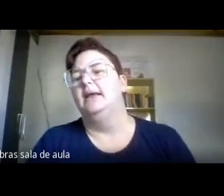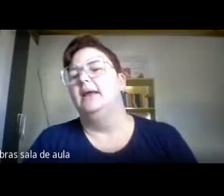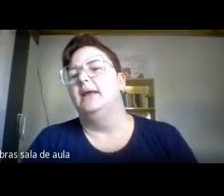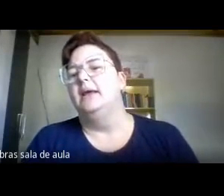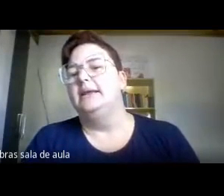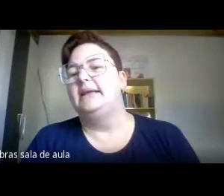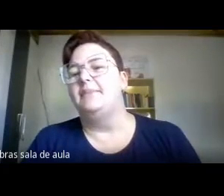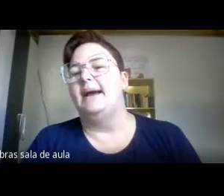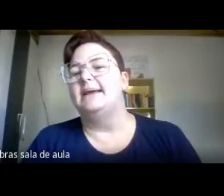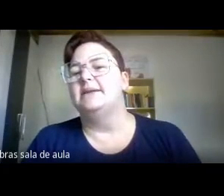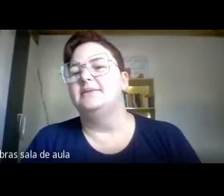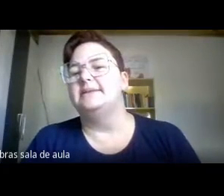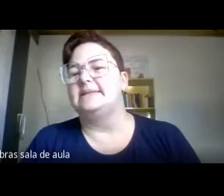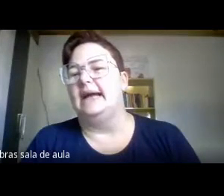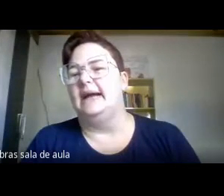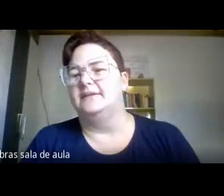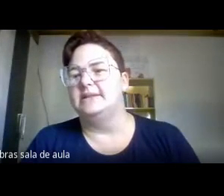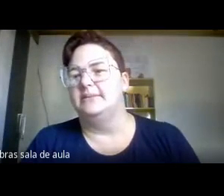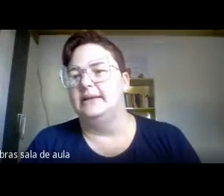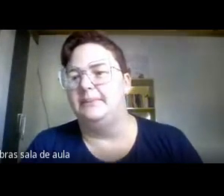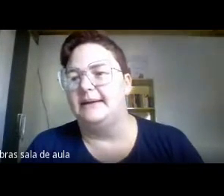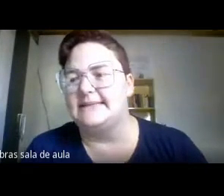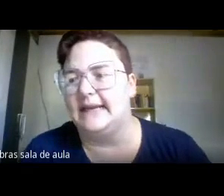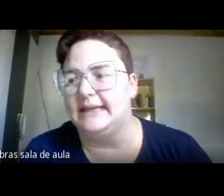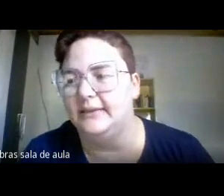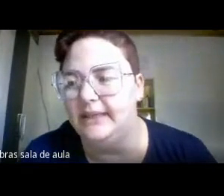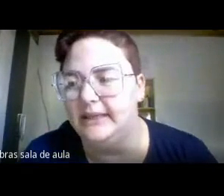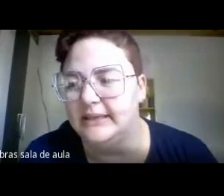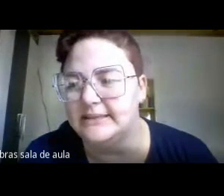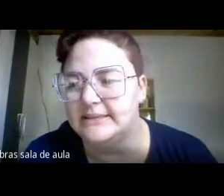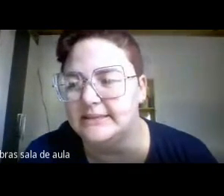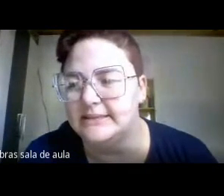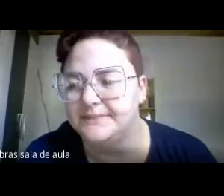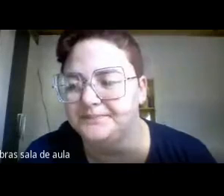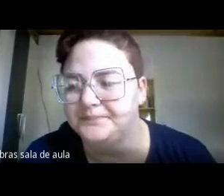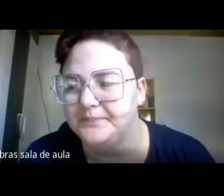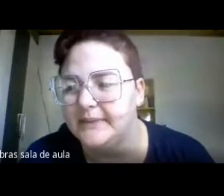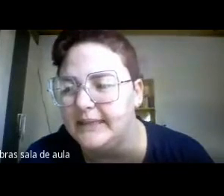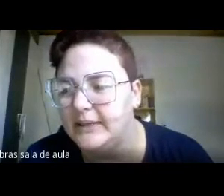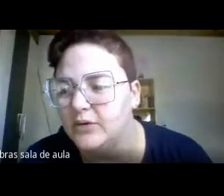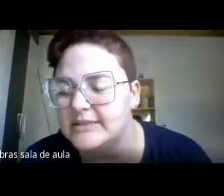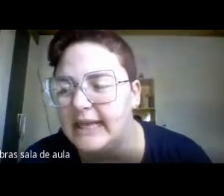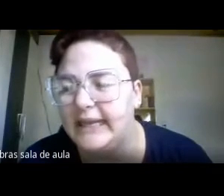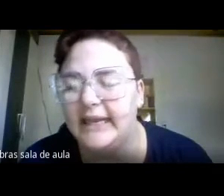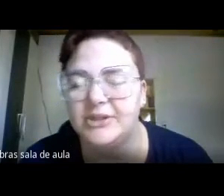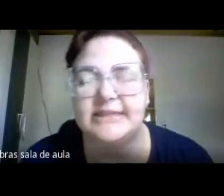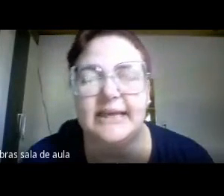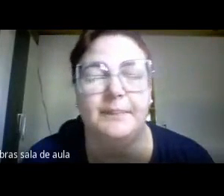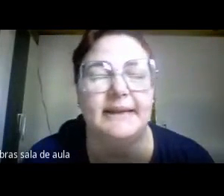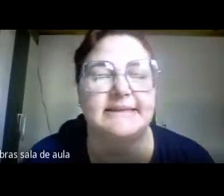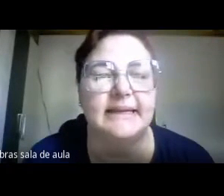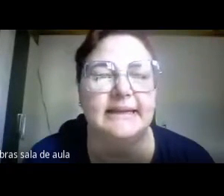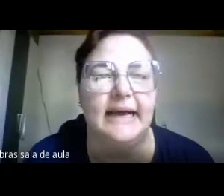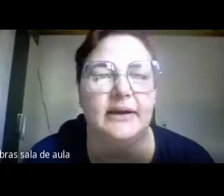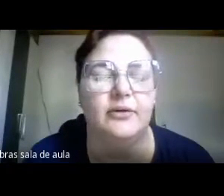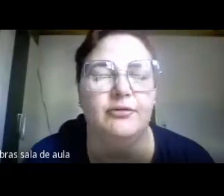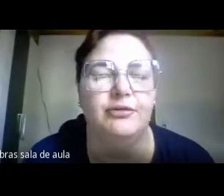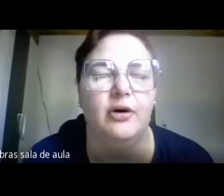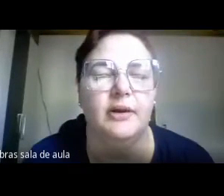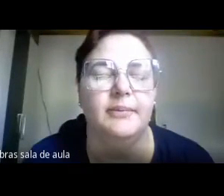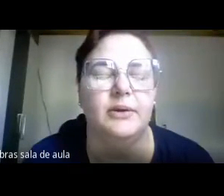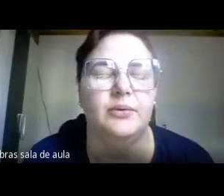tá. Quem mais não estava semana passada, meninas? E gostaria de se